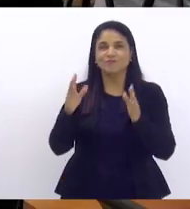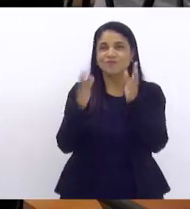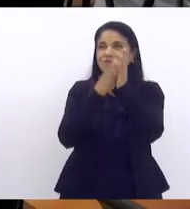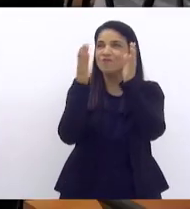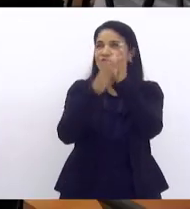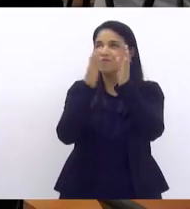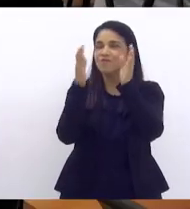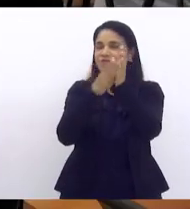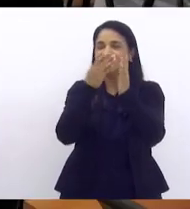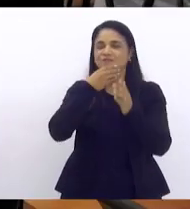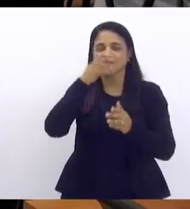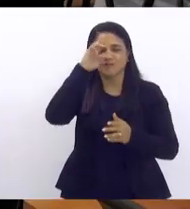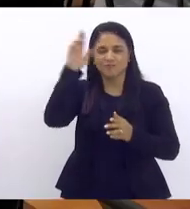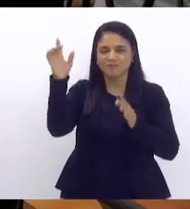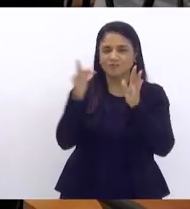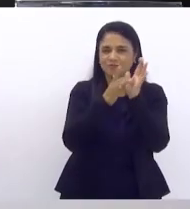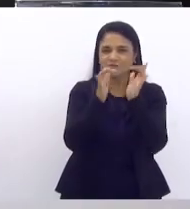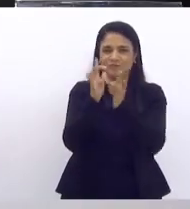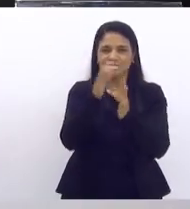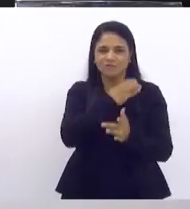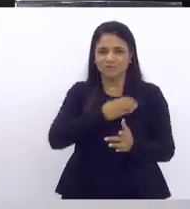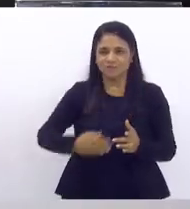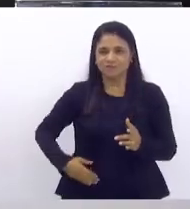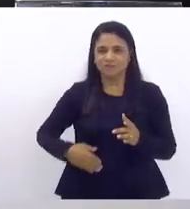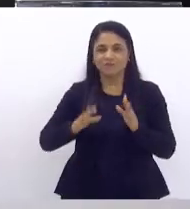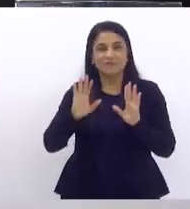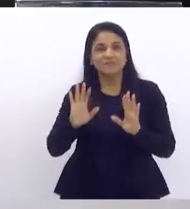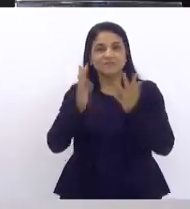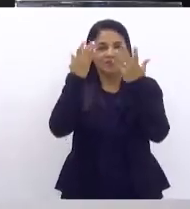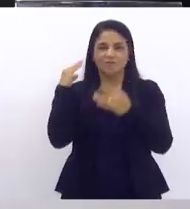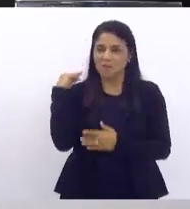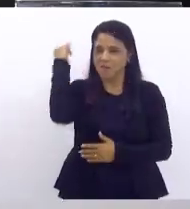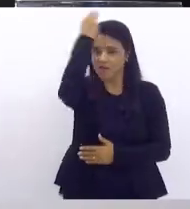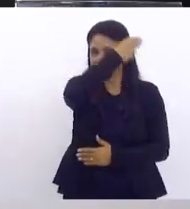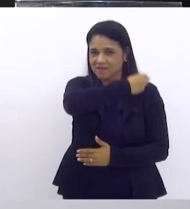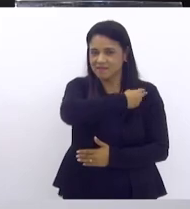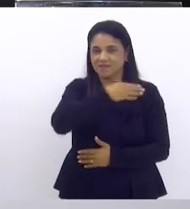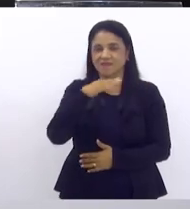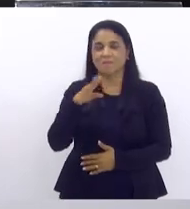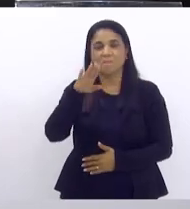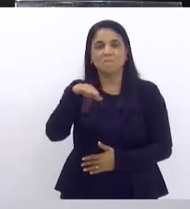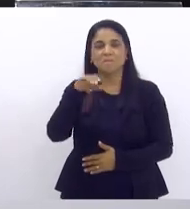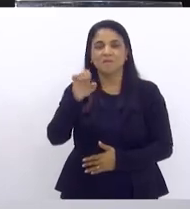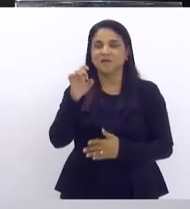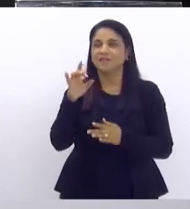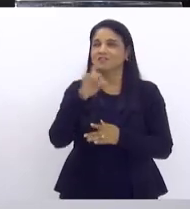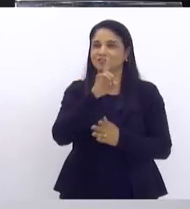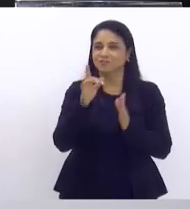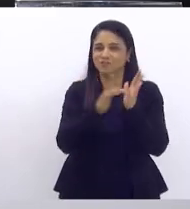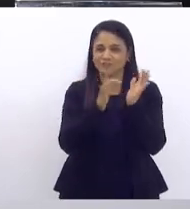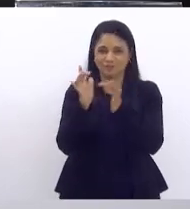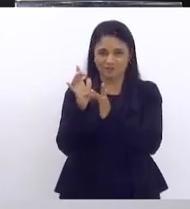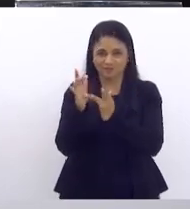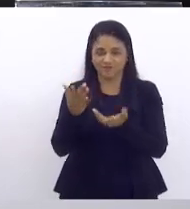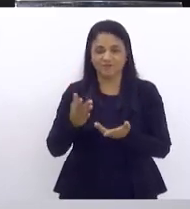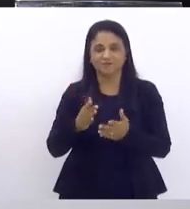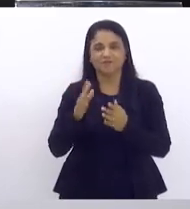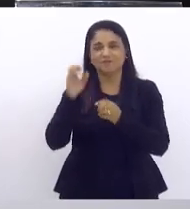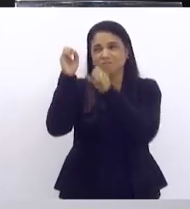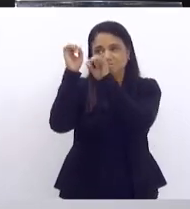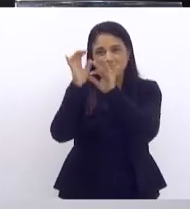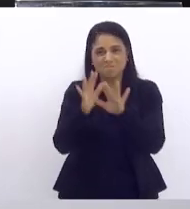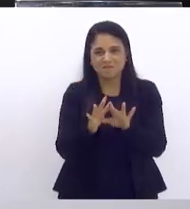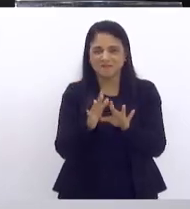Cristo. E salve Maria. Amém. Que bênção, minha gente.